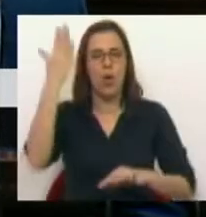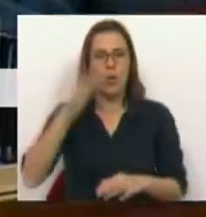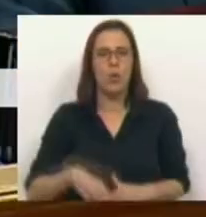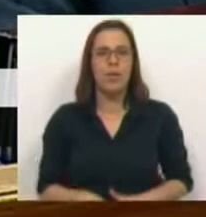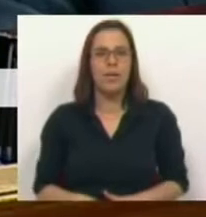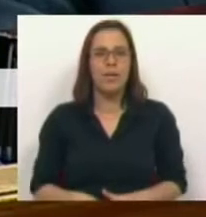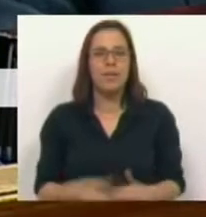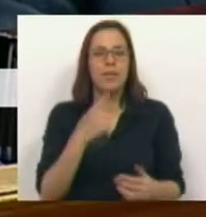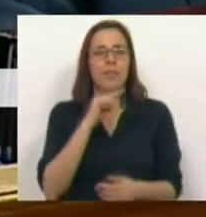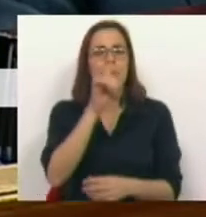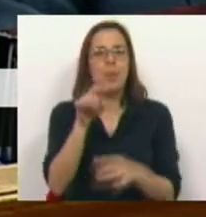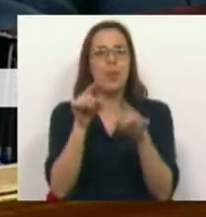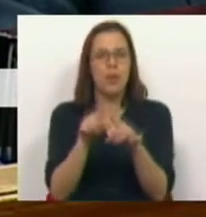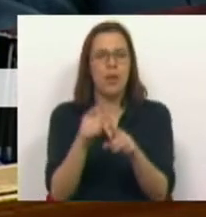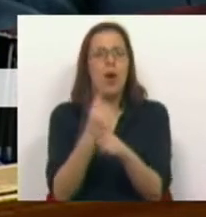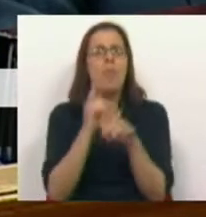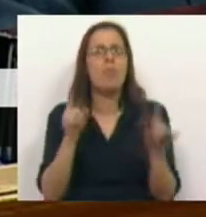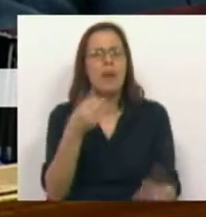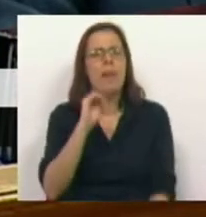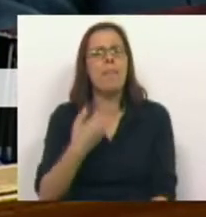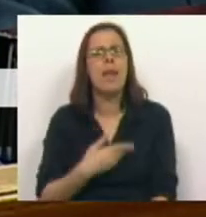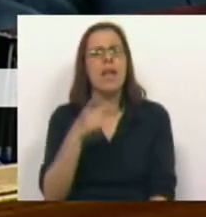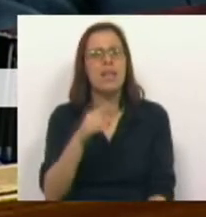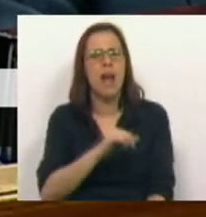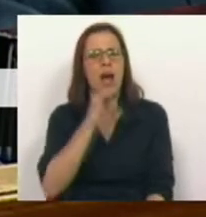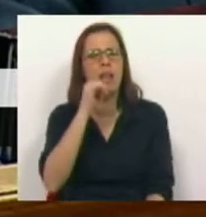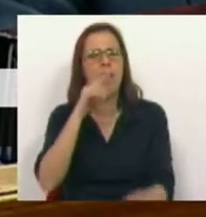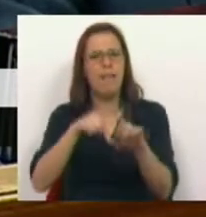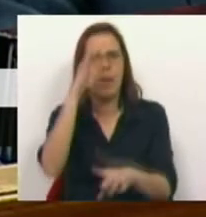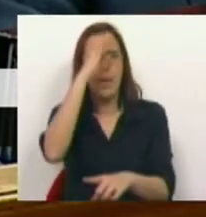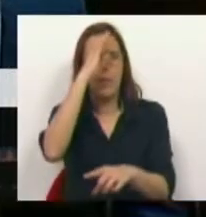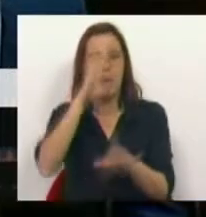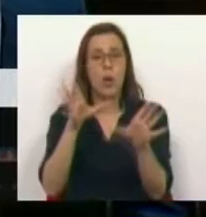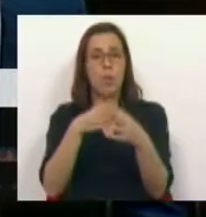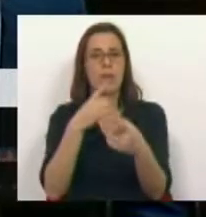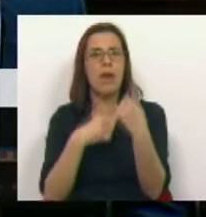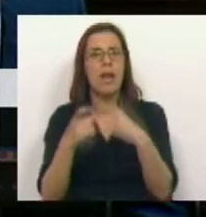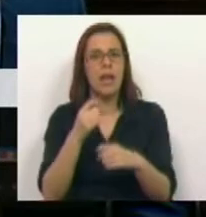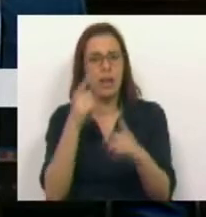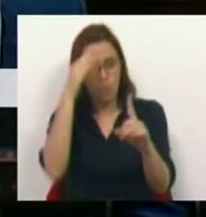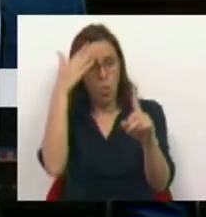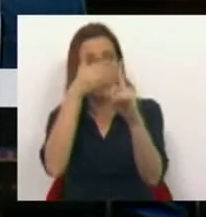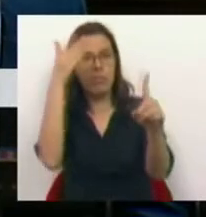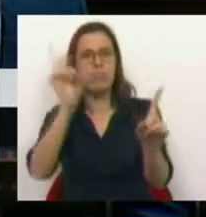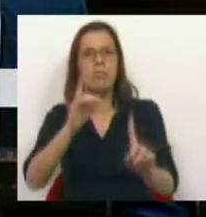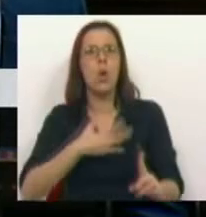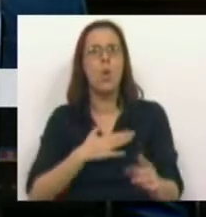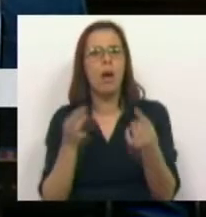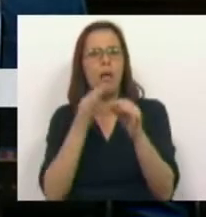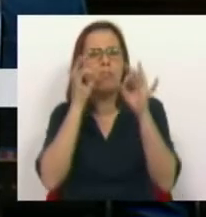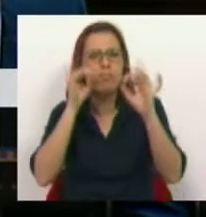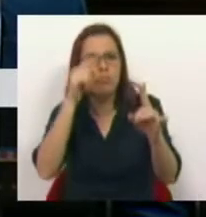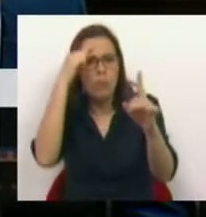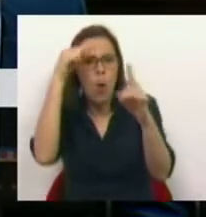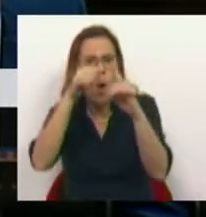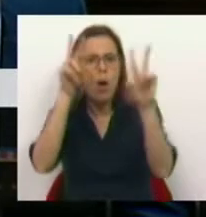isto. Perguntar porque é que o PSD está constantemente a fugir ao objeto da comissão de inquérito? Porque é que não quer discutir o